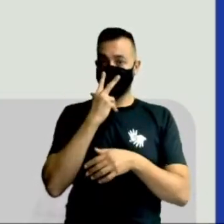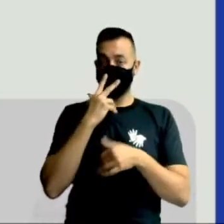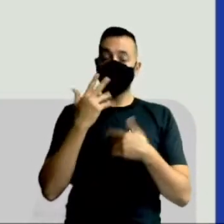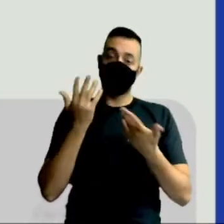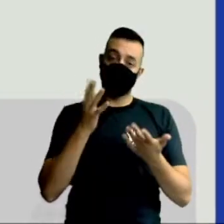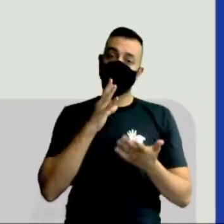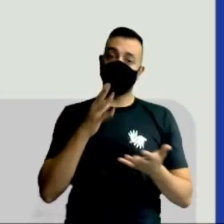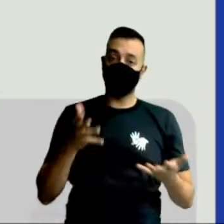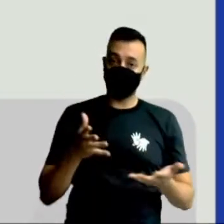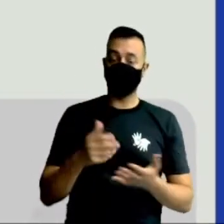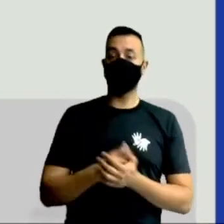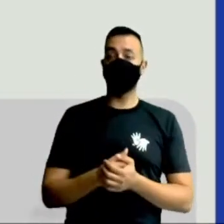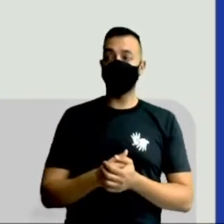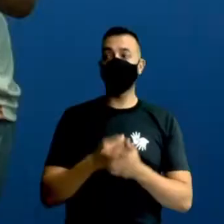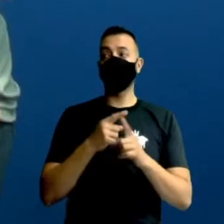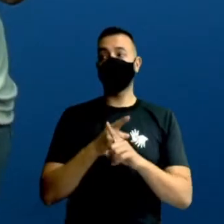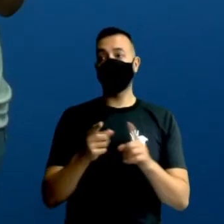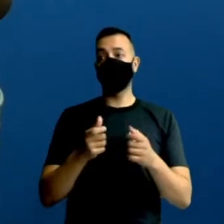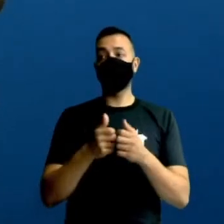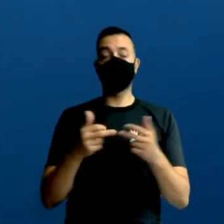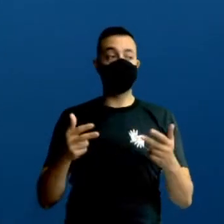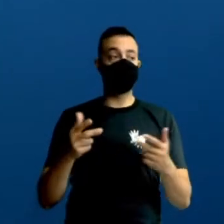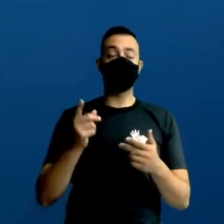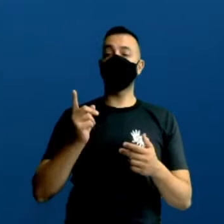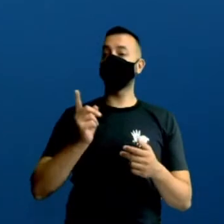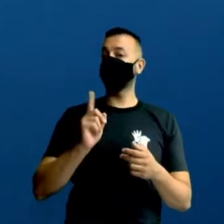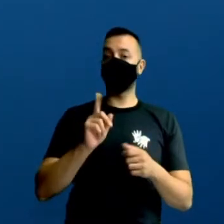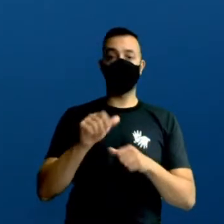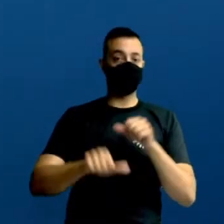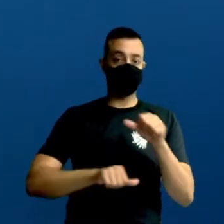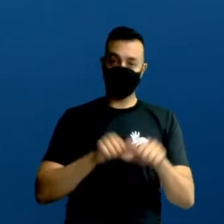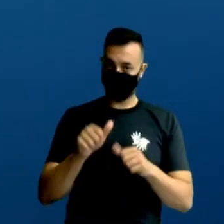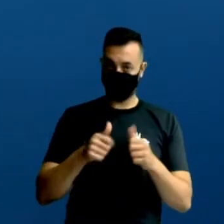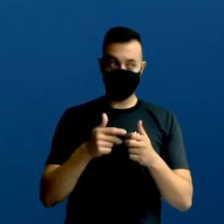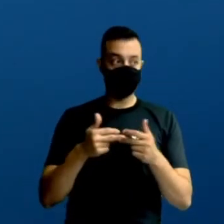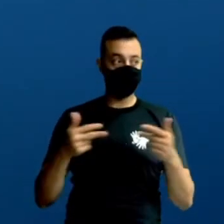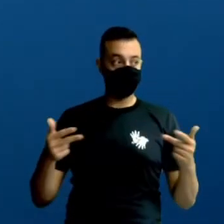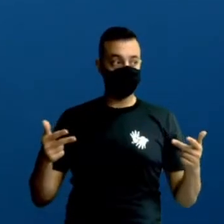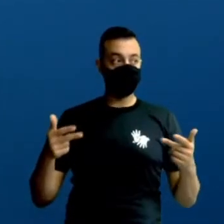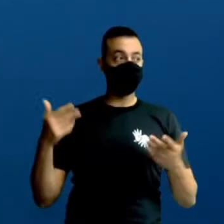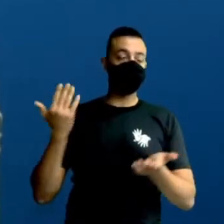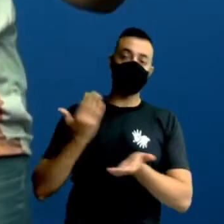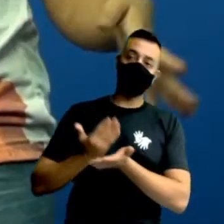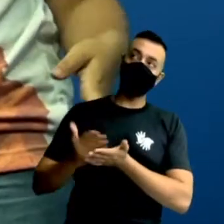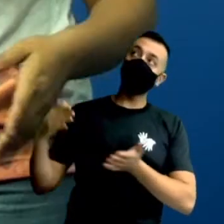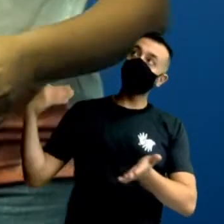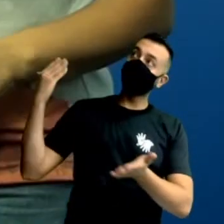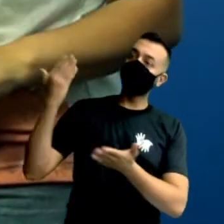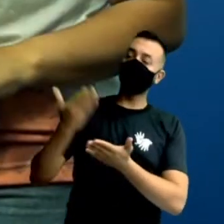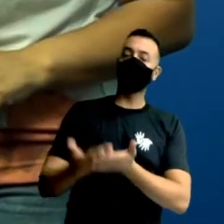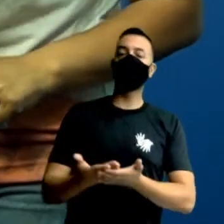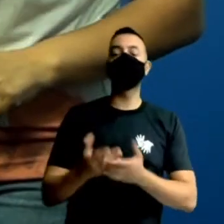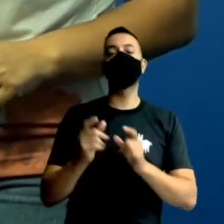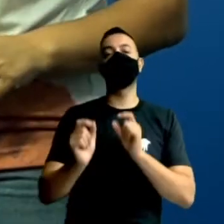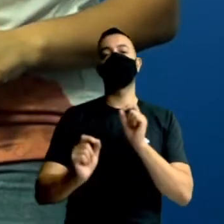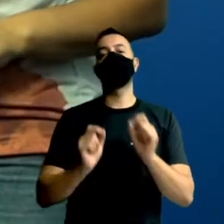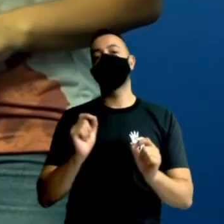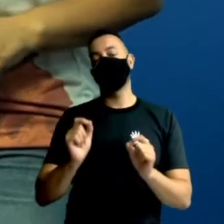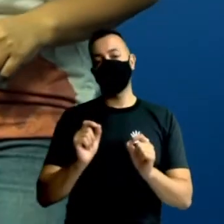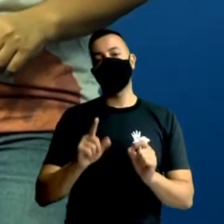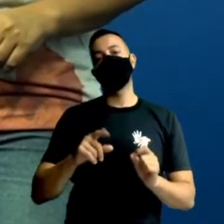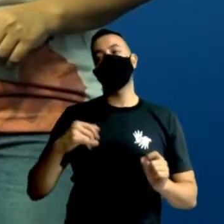gente conhece hoje. Mas teve uma coisa que não mudou, teve algo que continuou desde o início até agora, que é